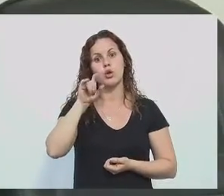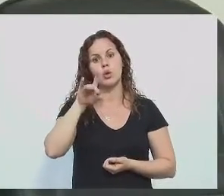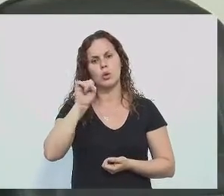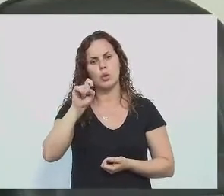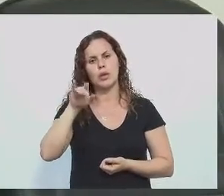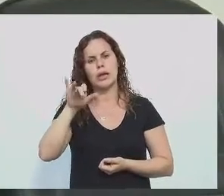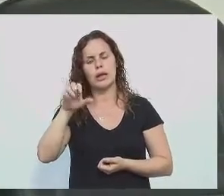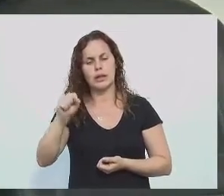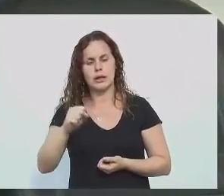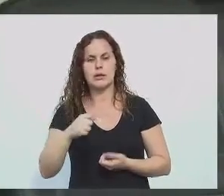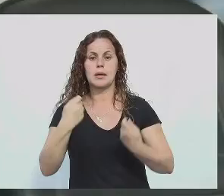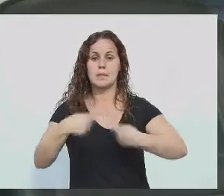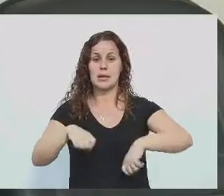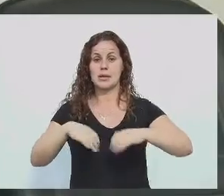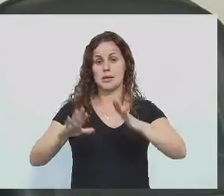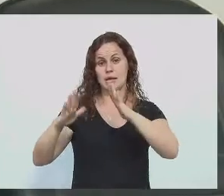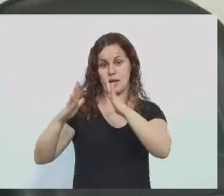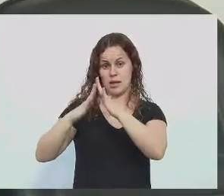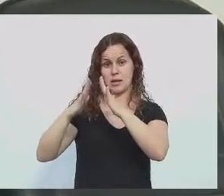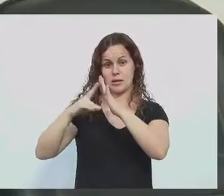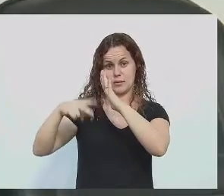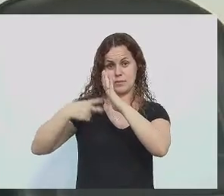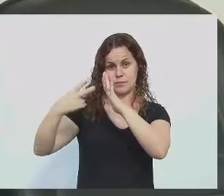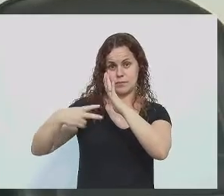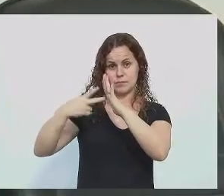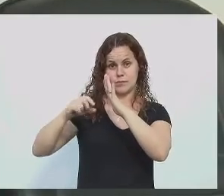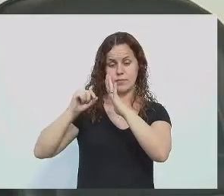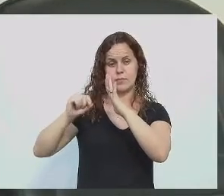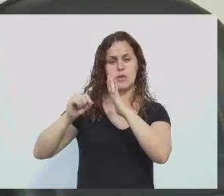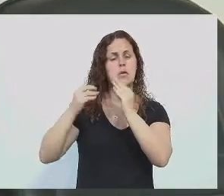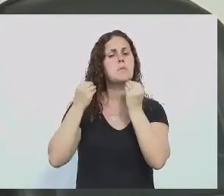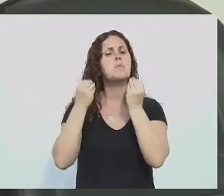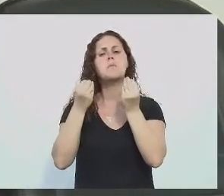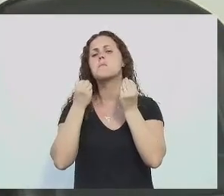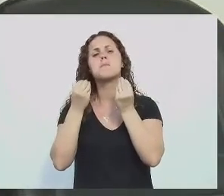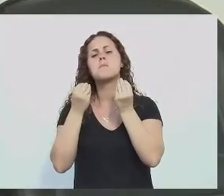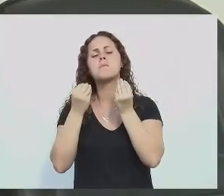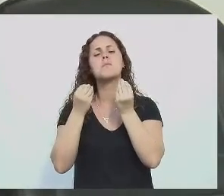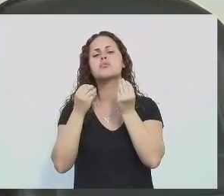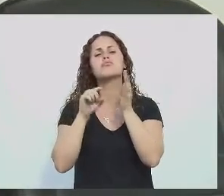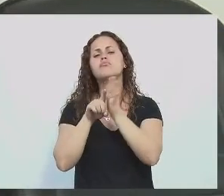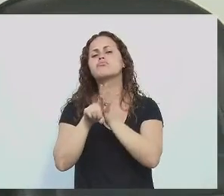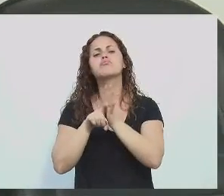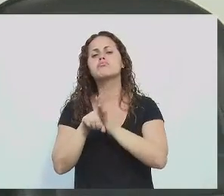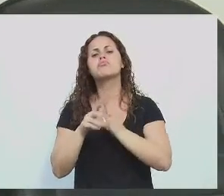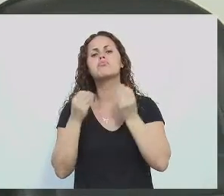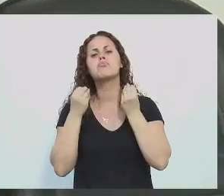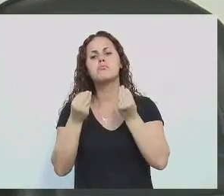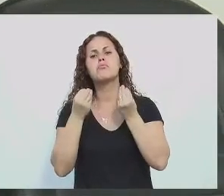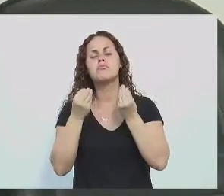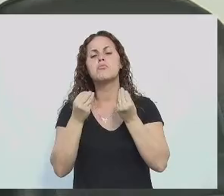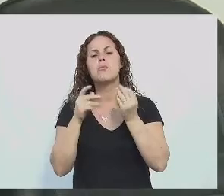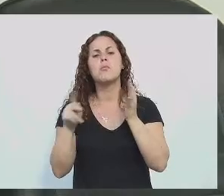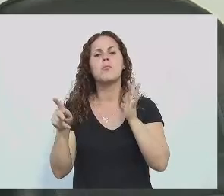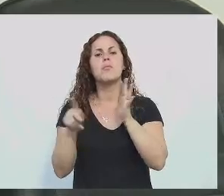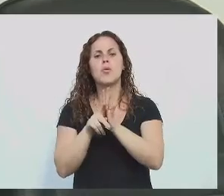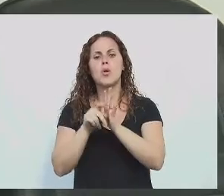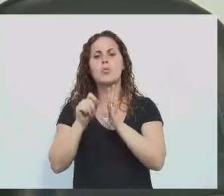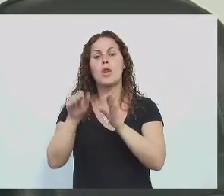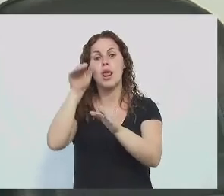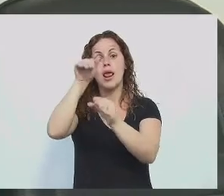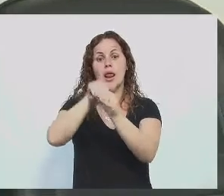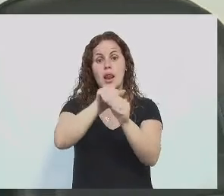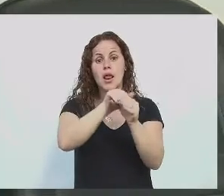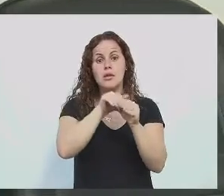essa casa quais as providências estão sendo tomadas em relação à realização da eleição